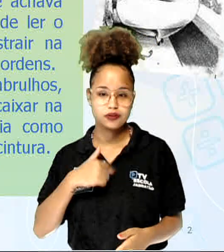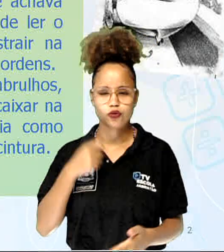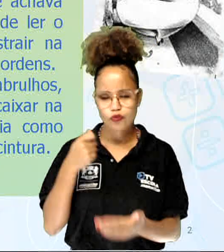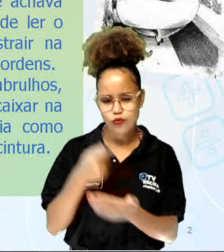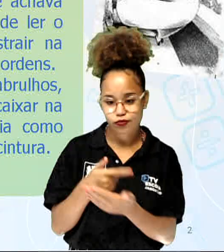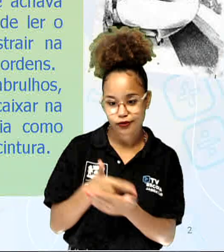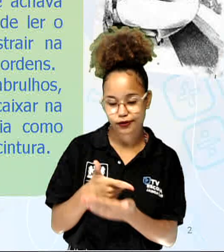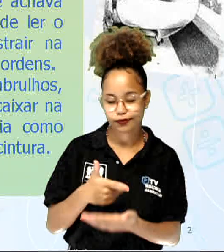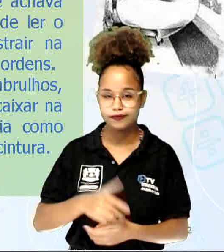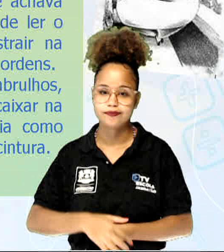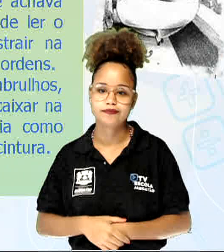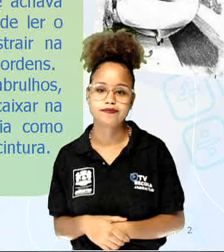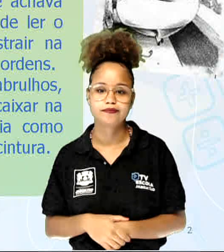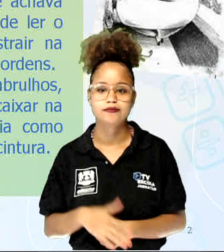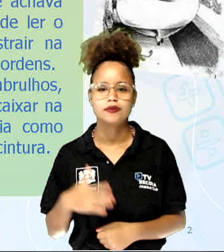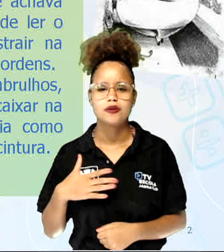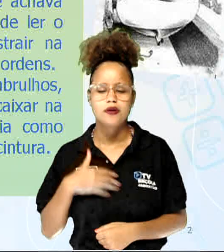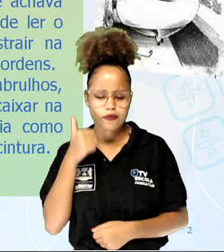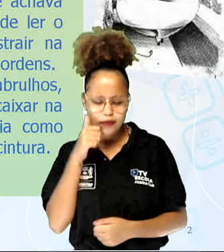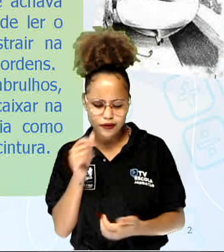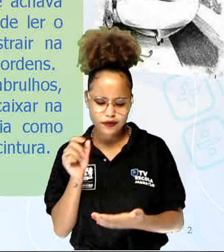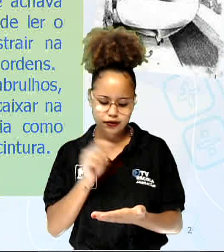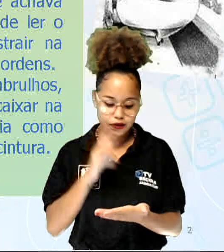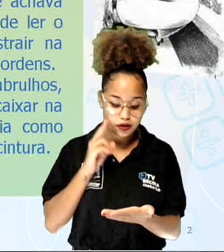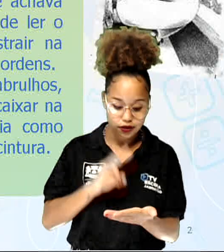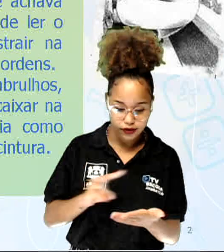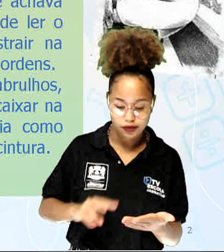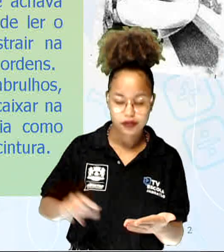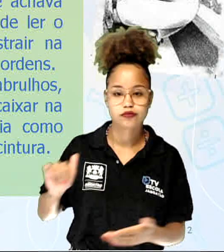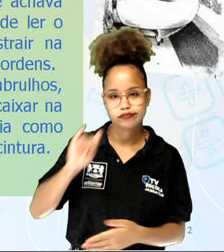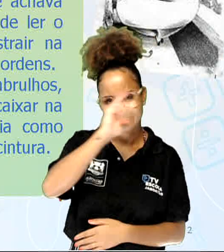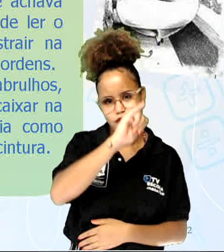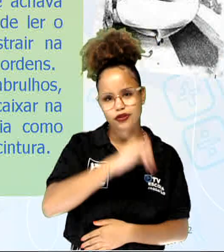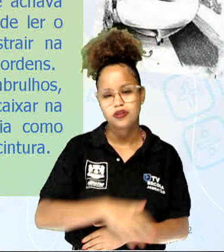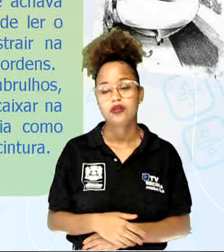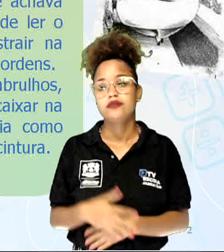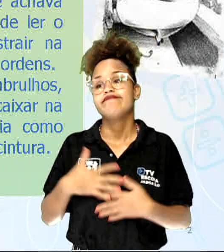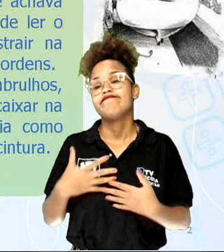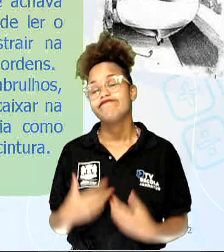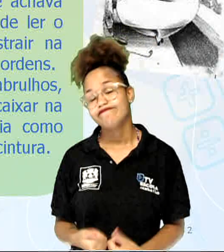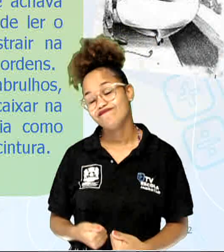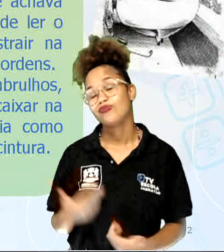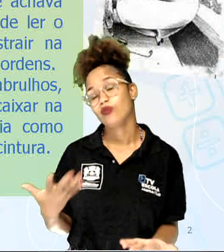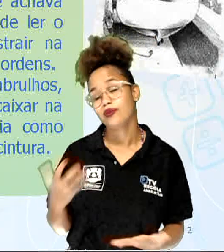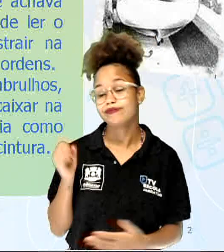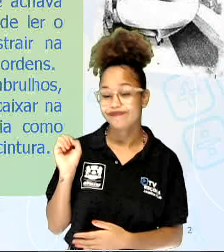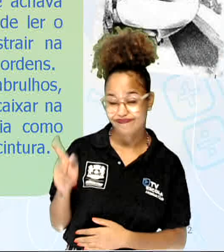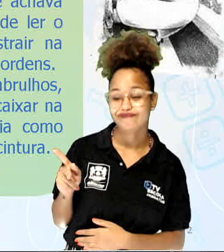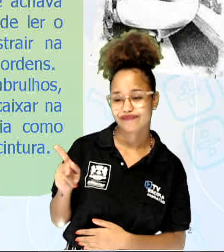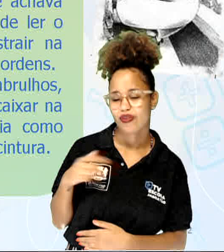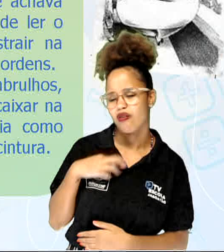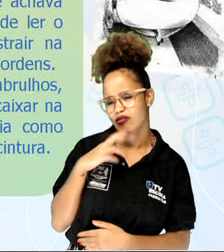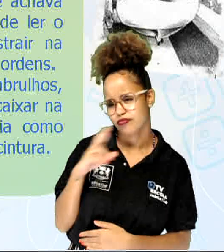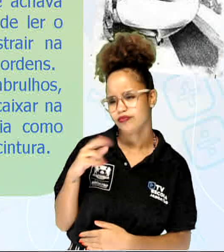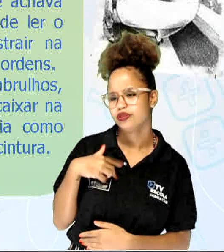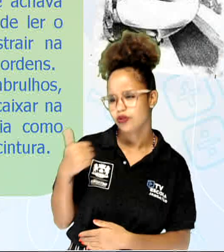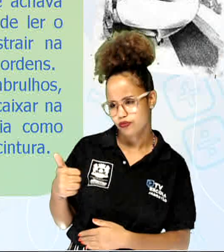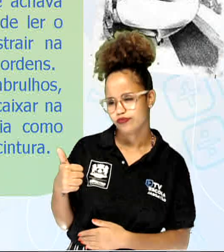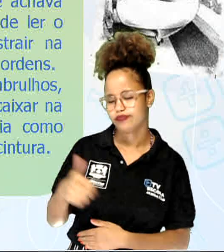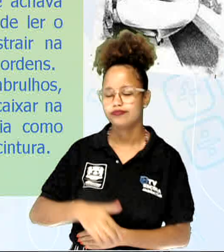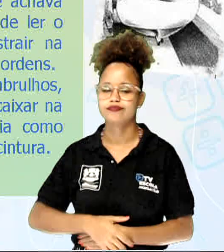no aeroporto, para me distrair na viagem. Suspirei e fiz um bacana, respondendo que estava às suas